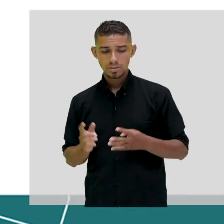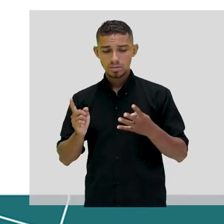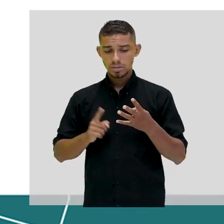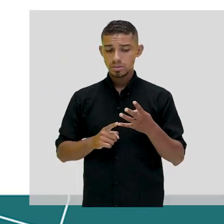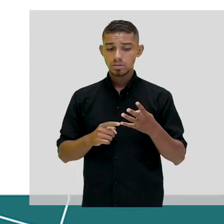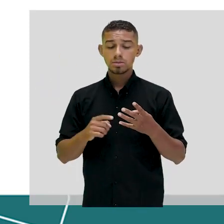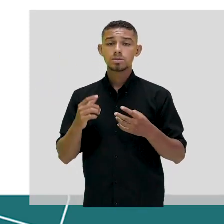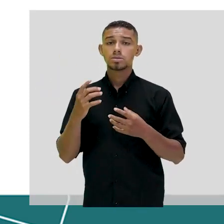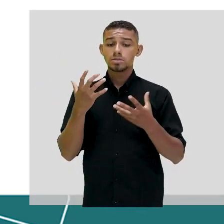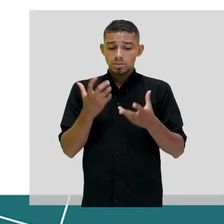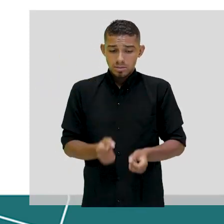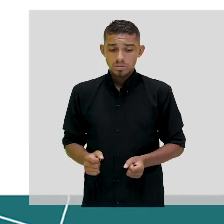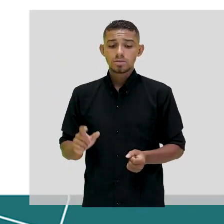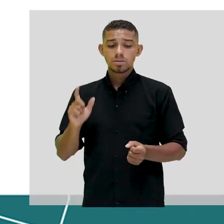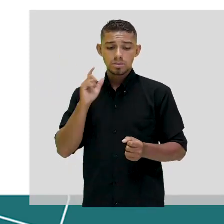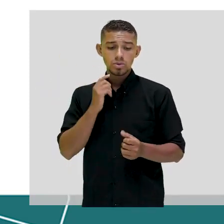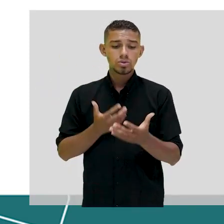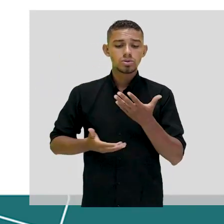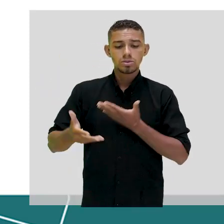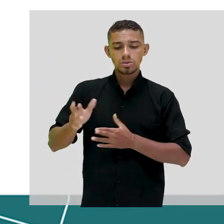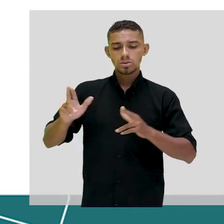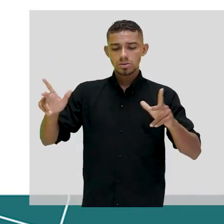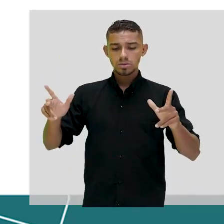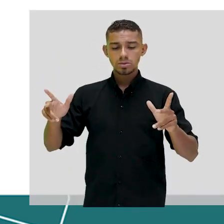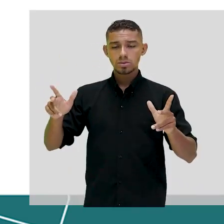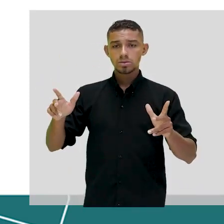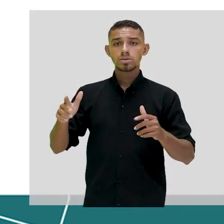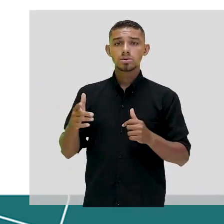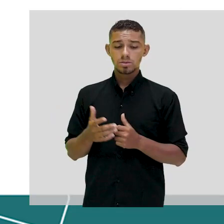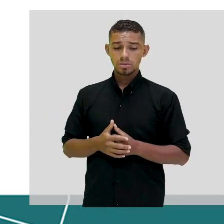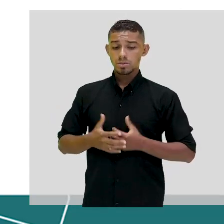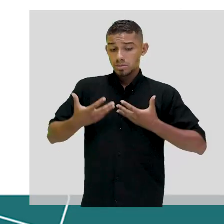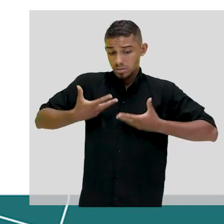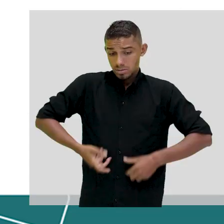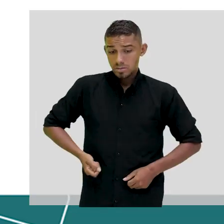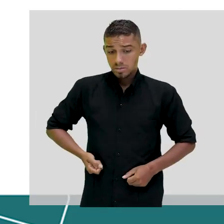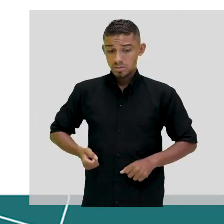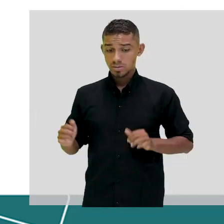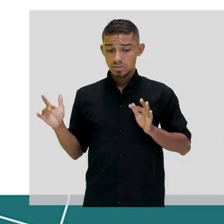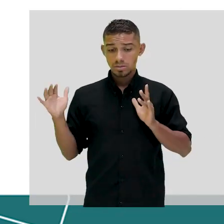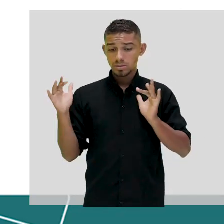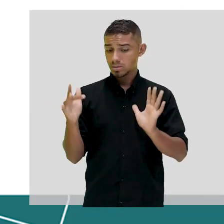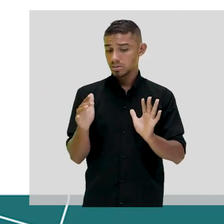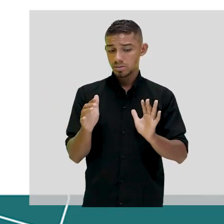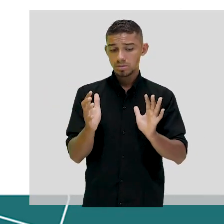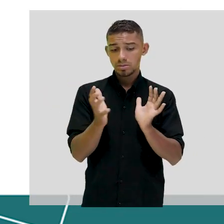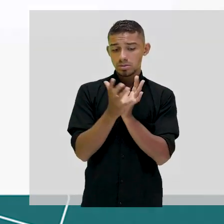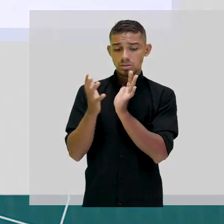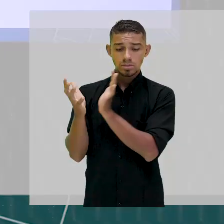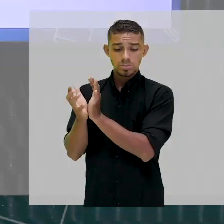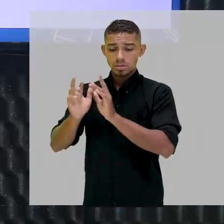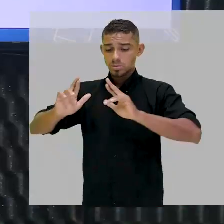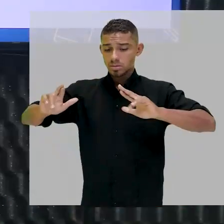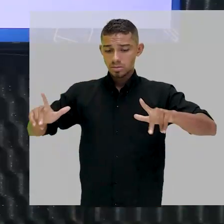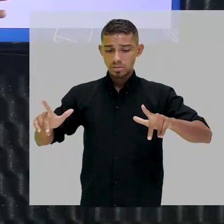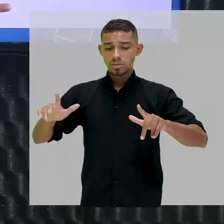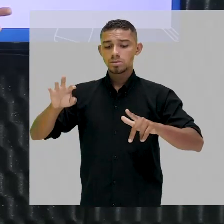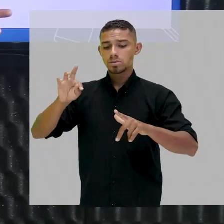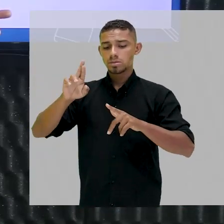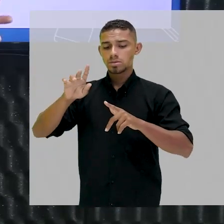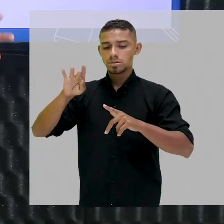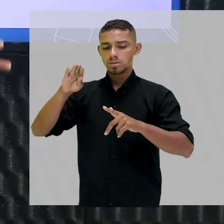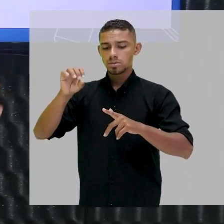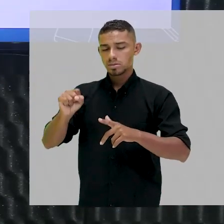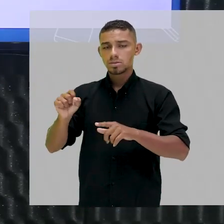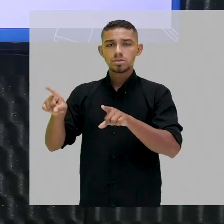ritmos. A opção correta é essa, a aceitação mútua entre as diferentes tribos e